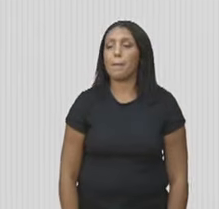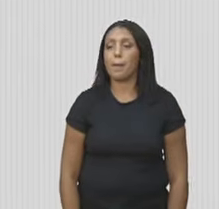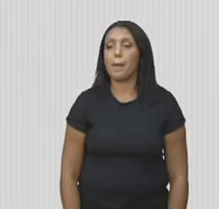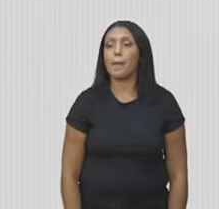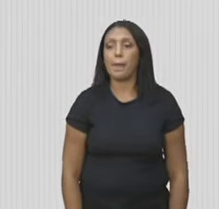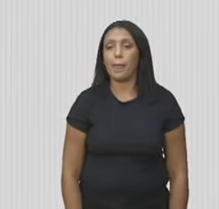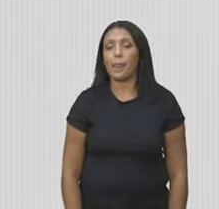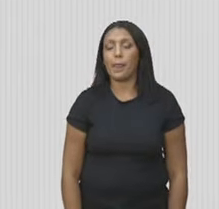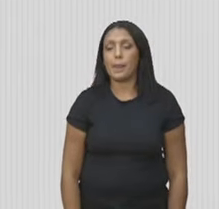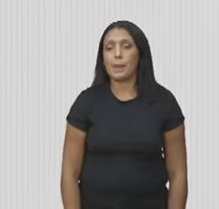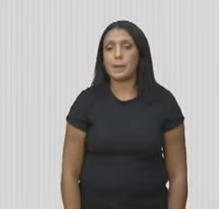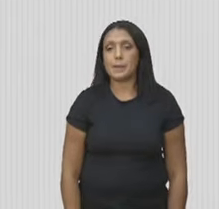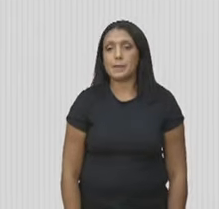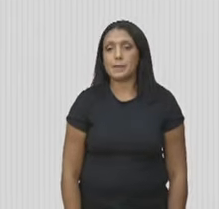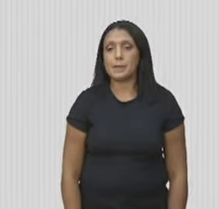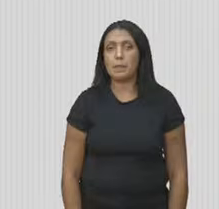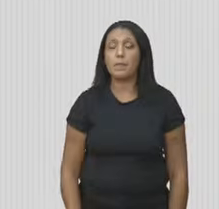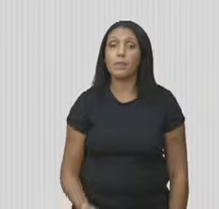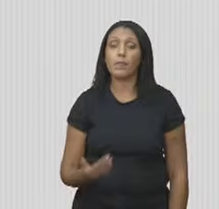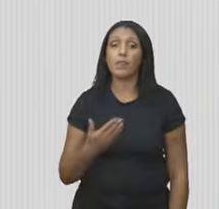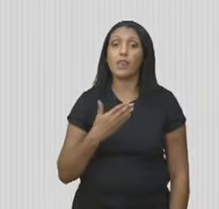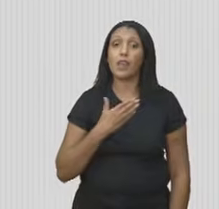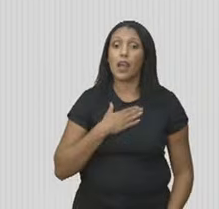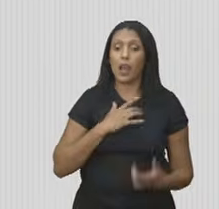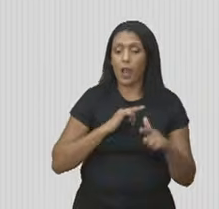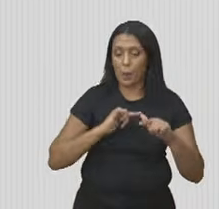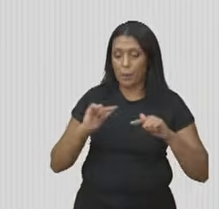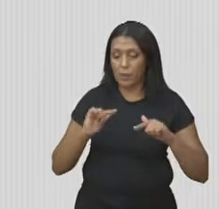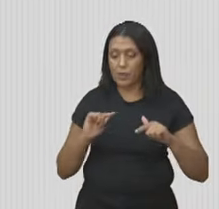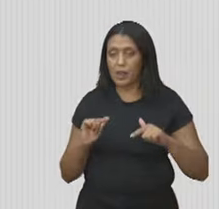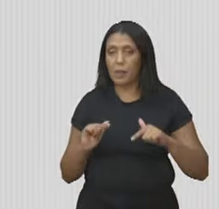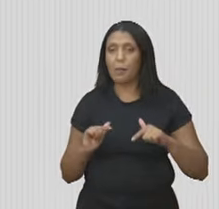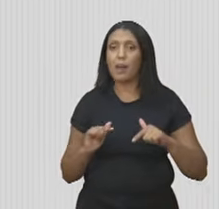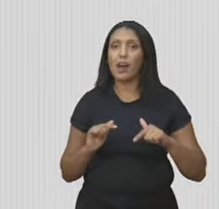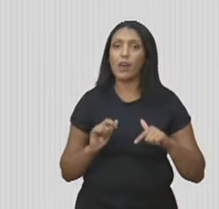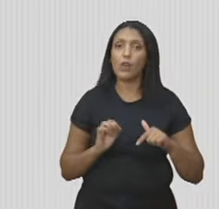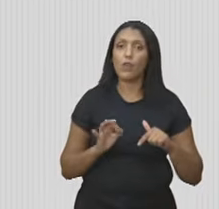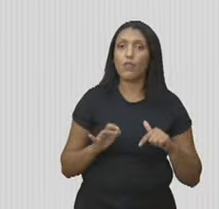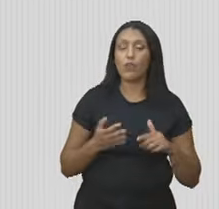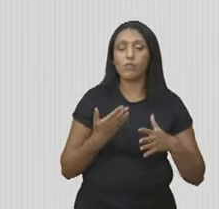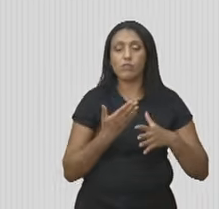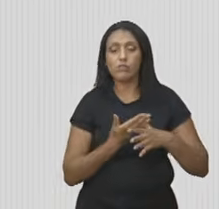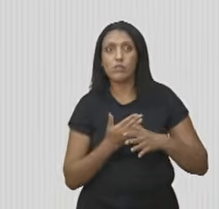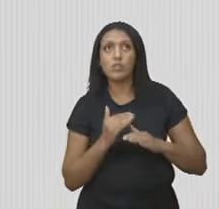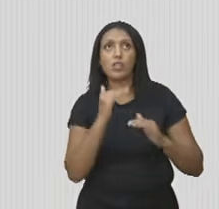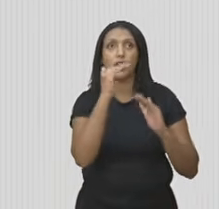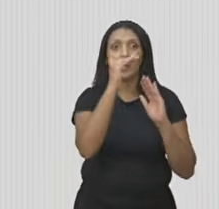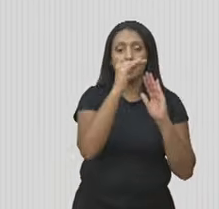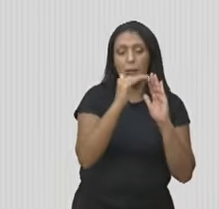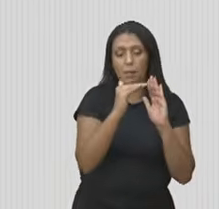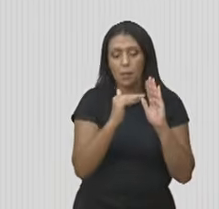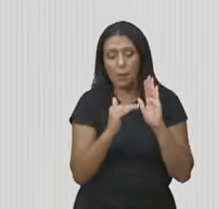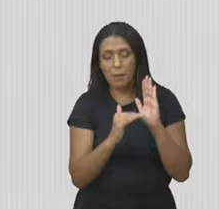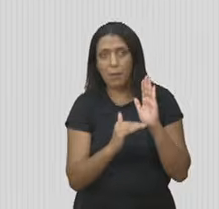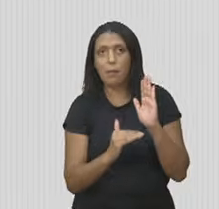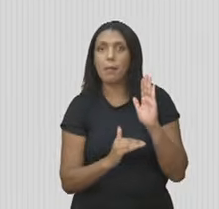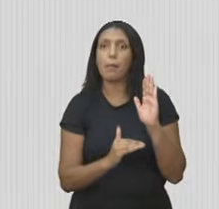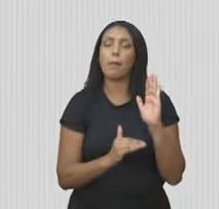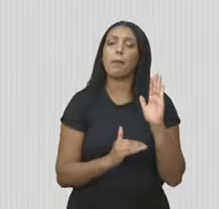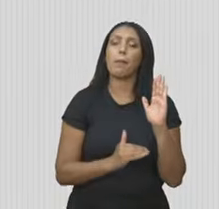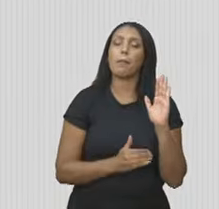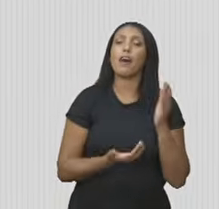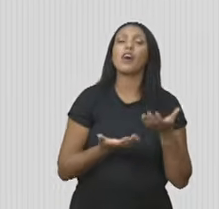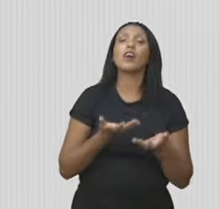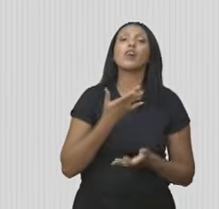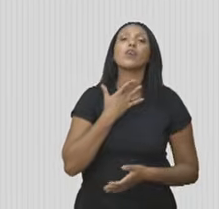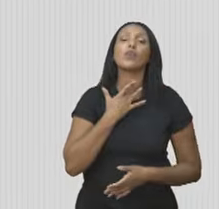sempre tabula todos os dados dos nossos trabalhos, porque a gente tem como filosofia, como mote, a política baseada em evidências. É muito importante que a gente